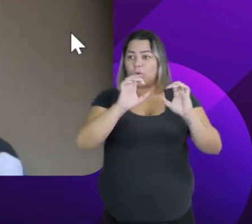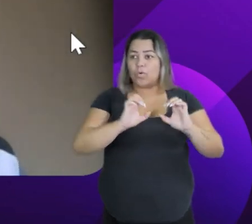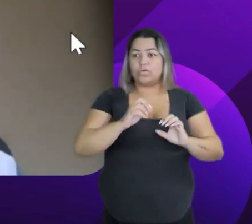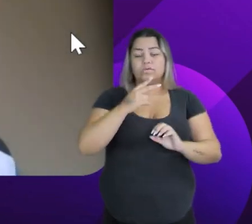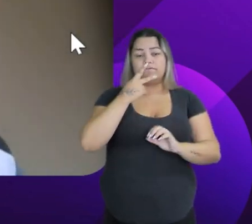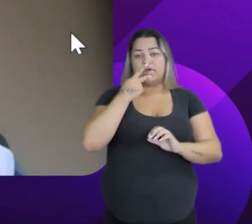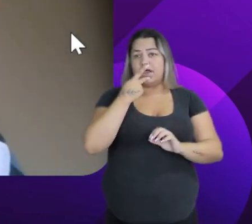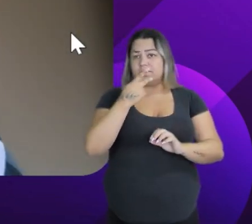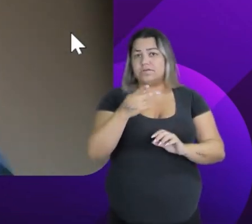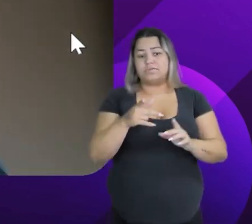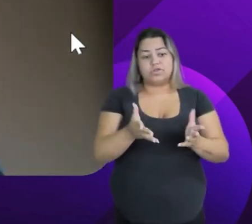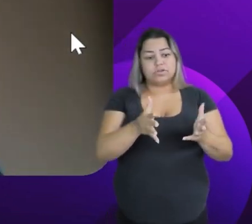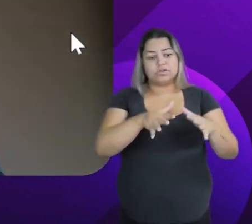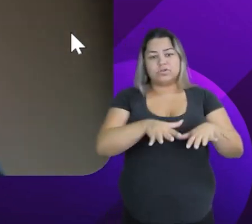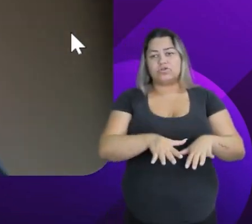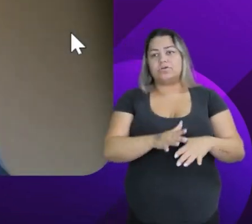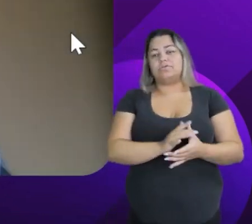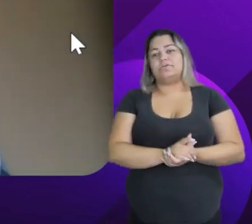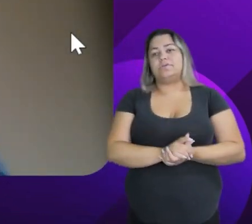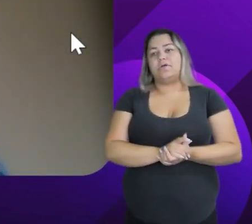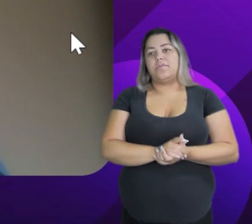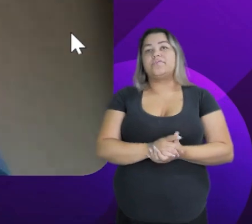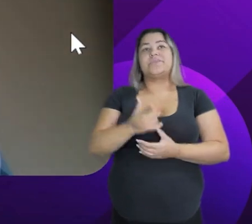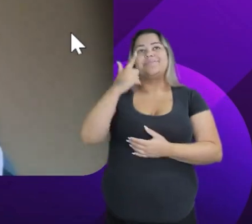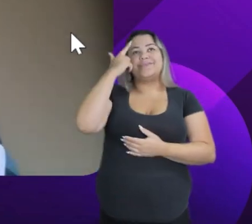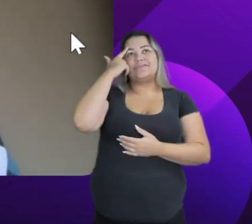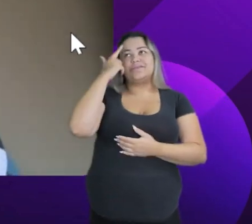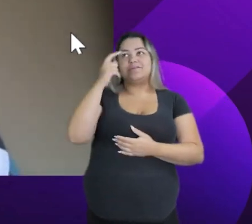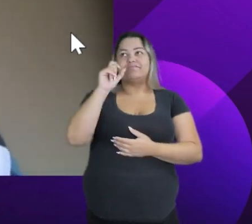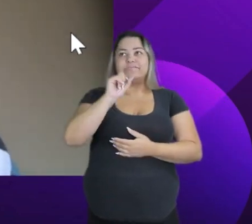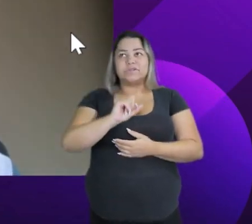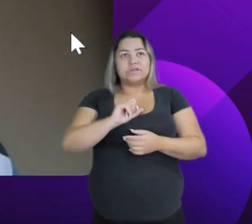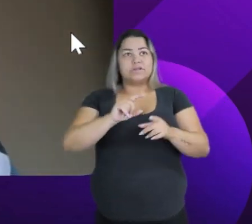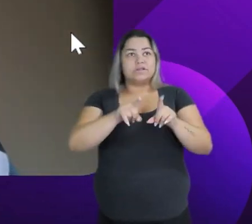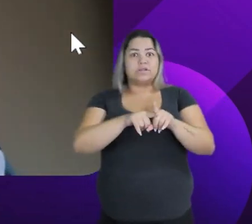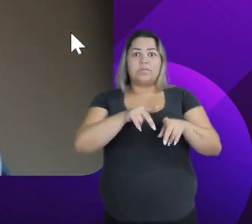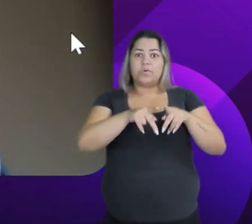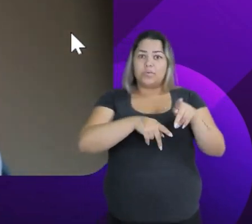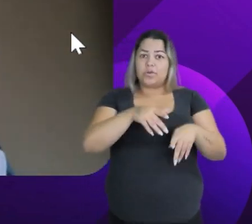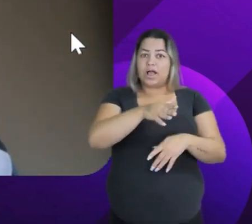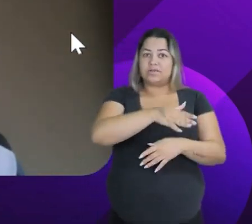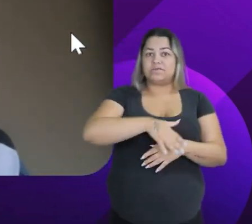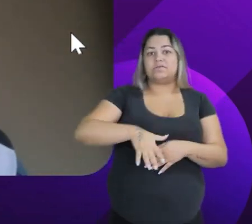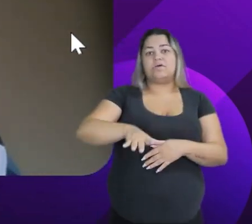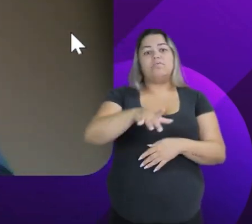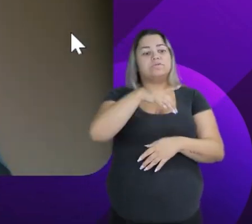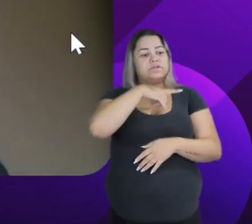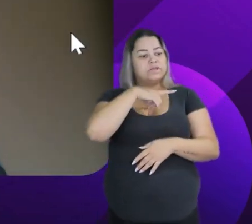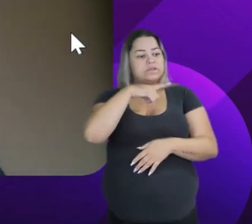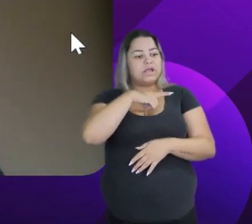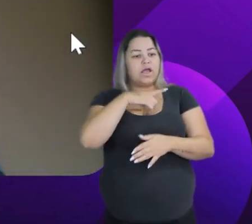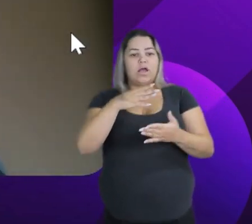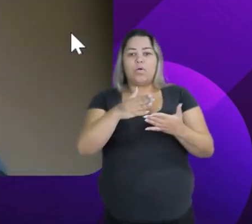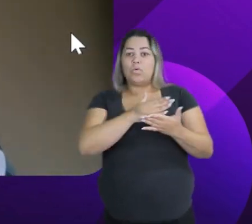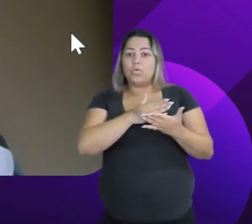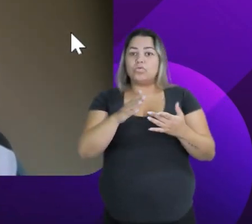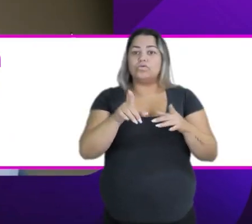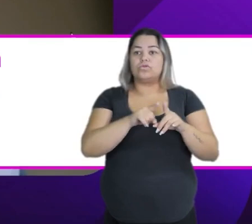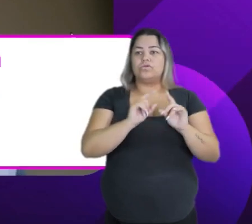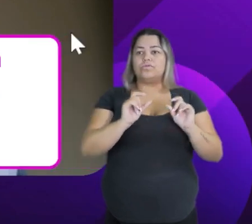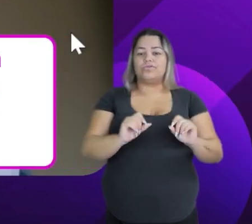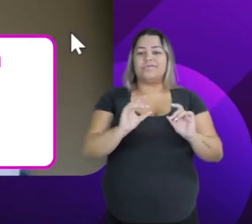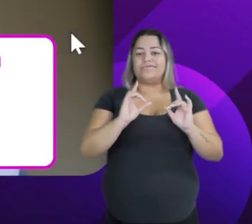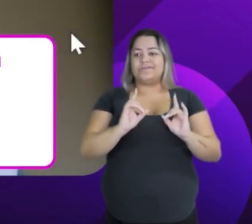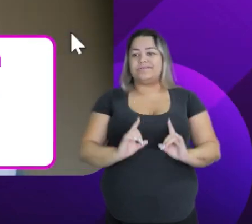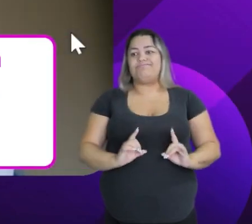de fato de inclusão, né? Pensando que grande parte da população tem algum tipo de deficiência, né? Então